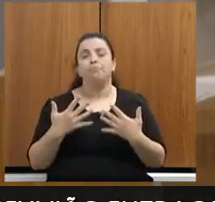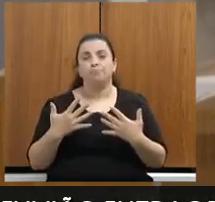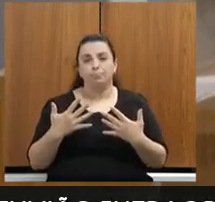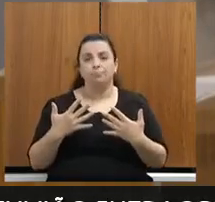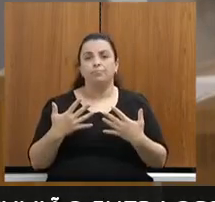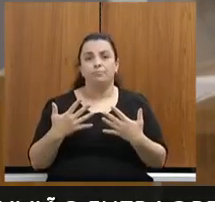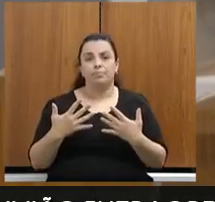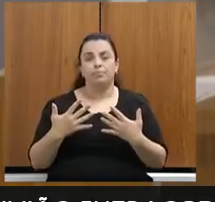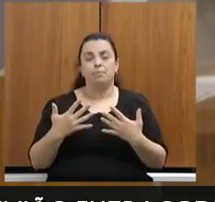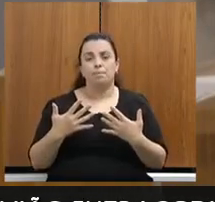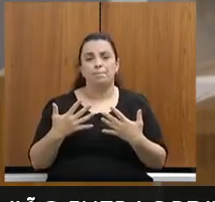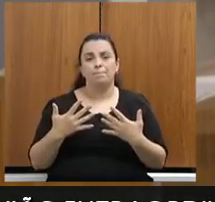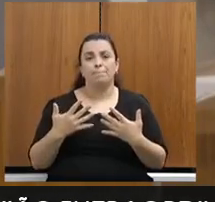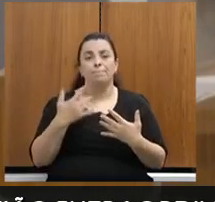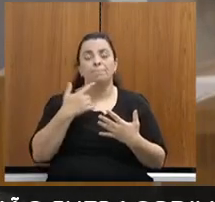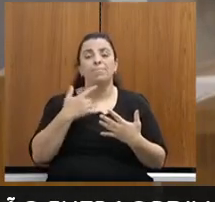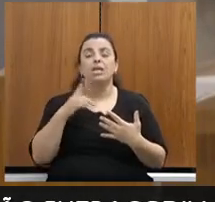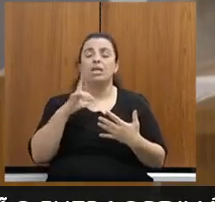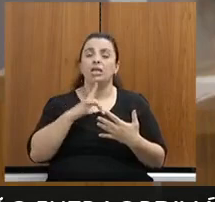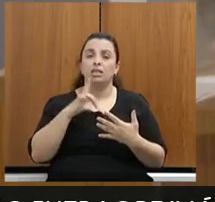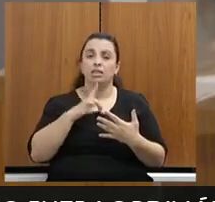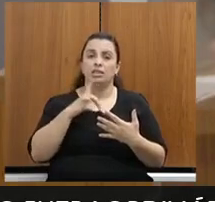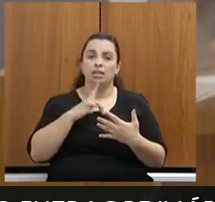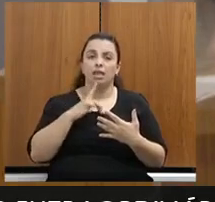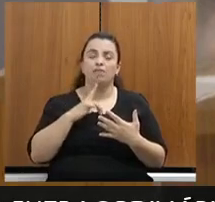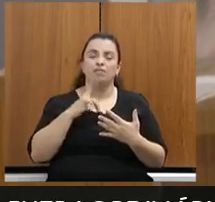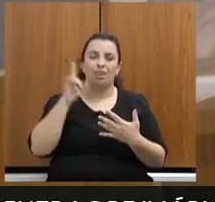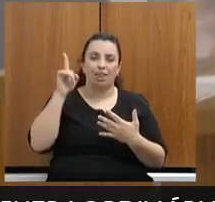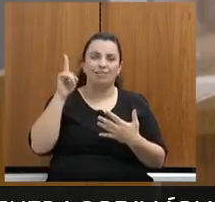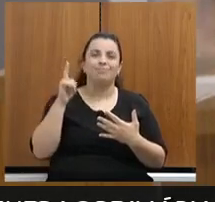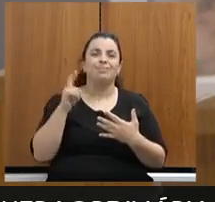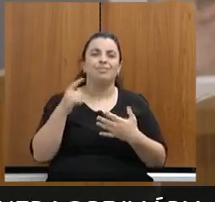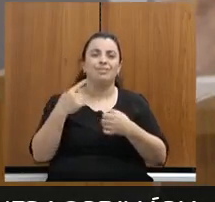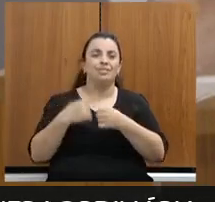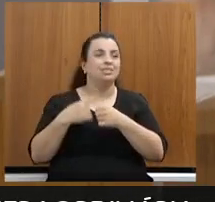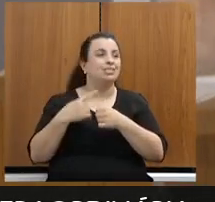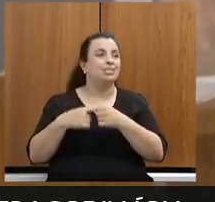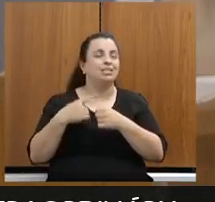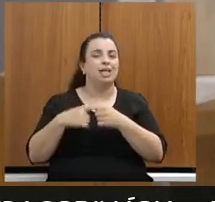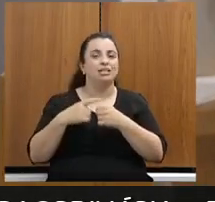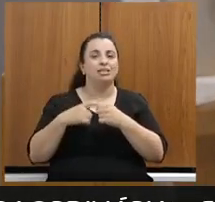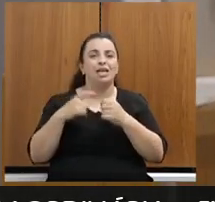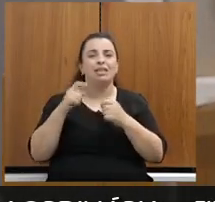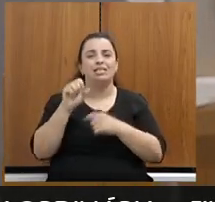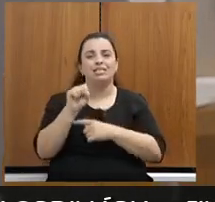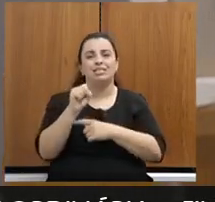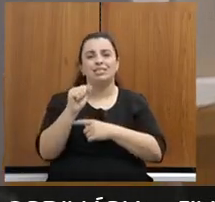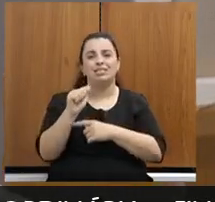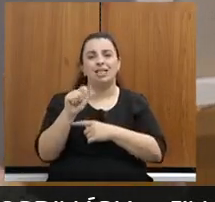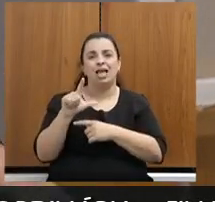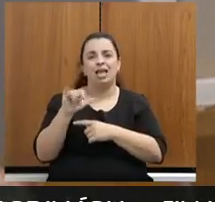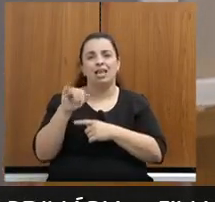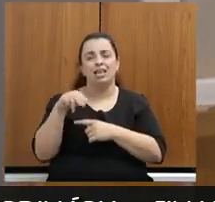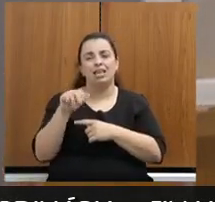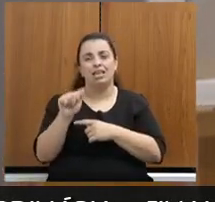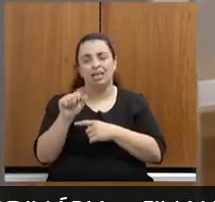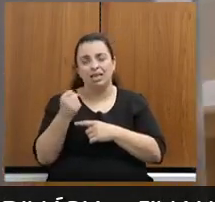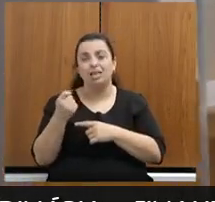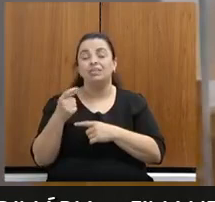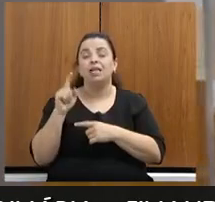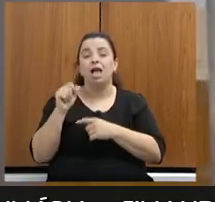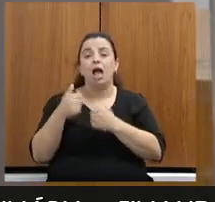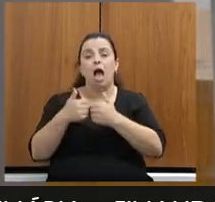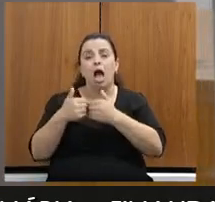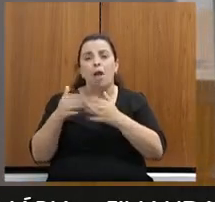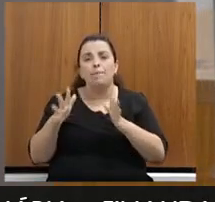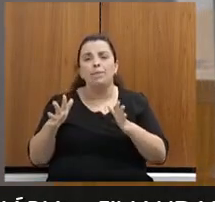principalmente que nós tivemos um dia na cidade de Salinas inaugurando uma quadra poliesportiva lá